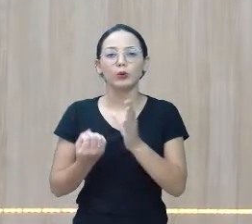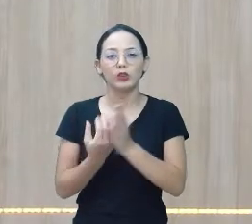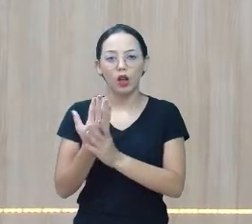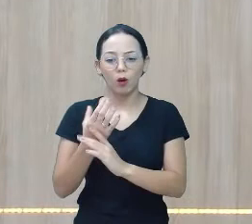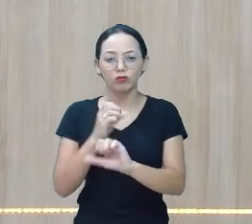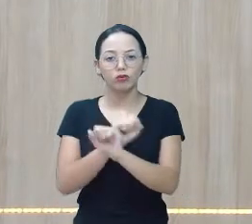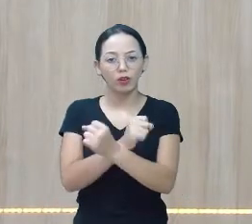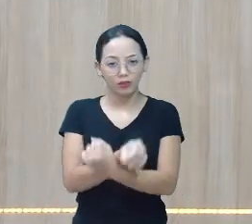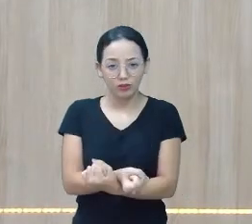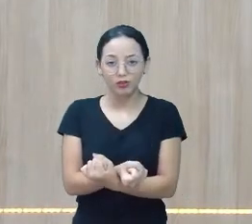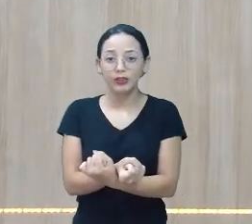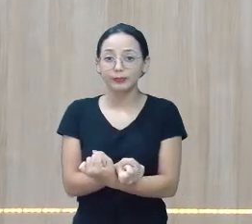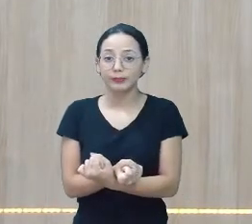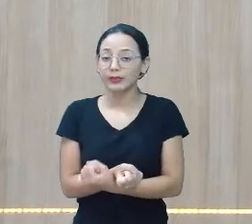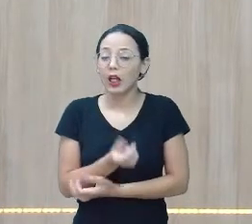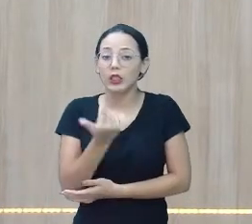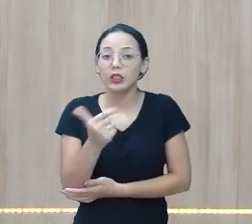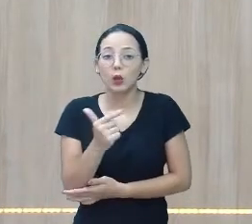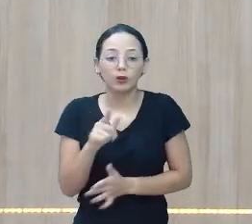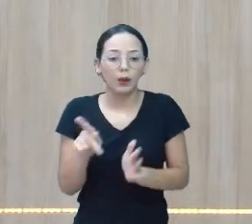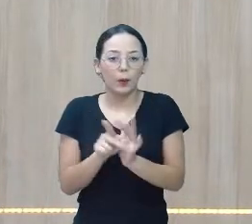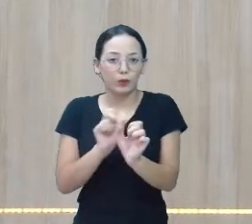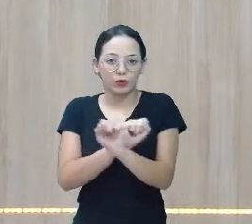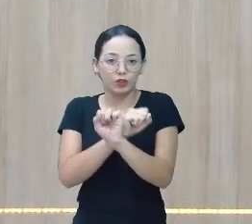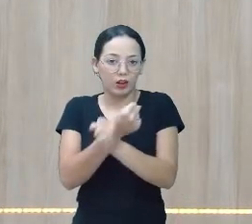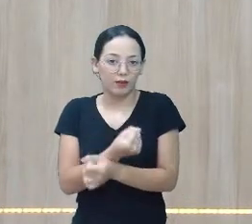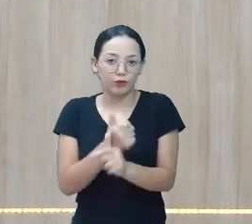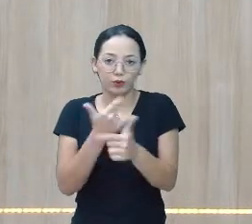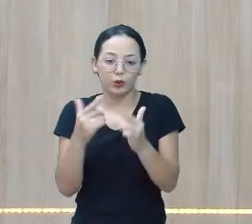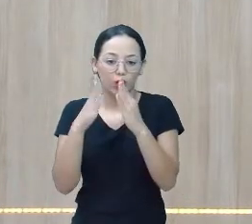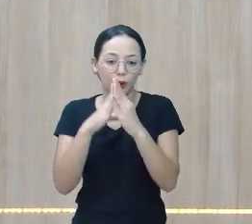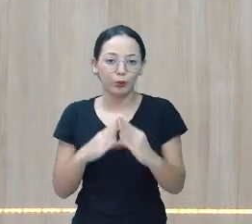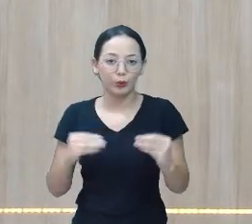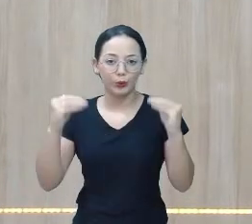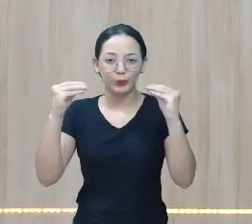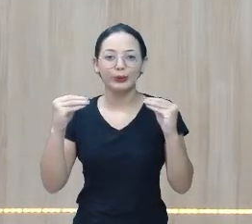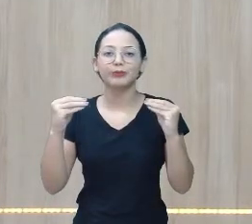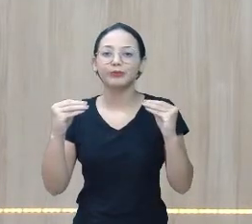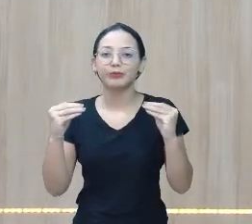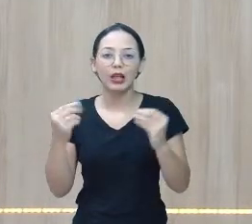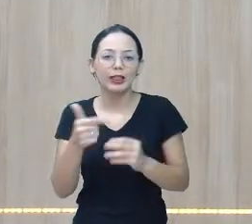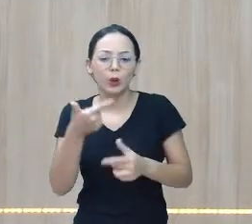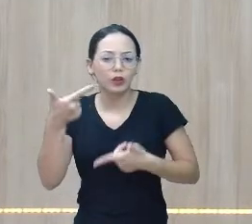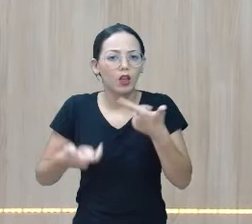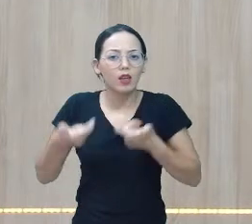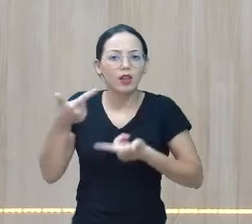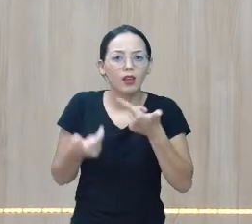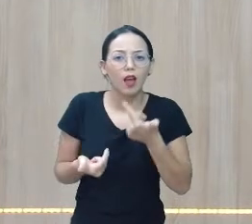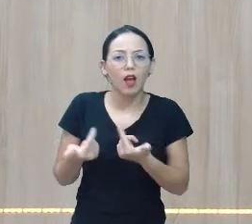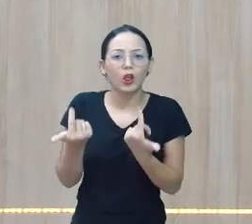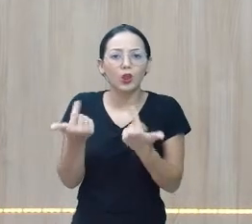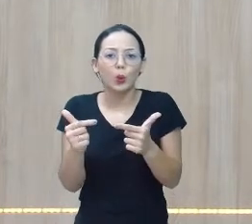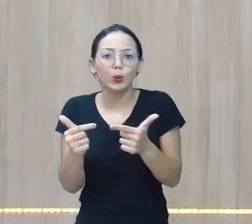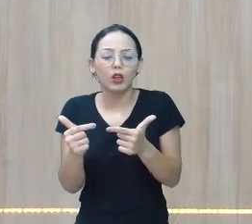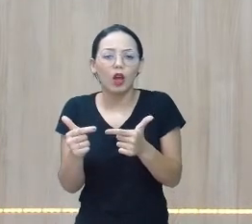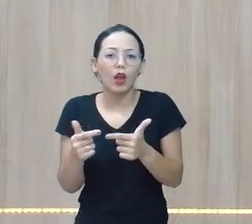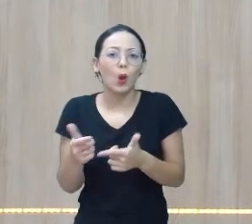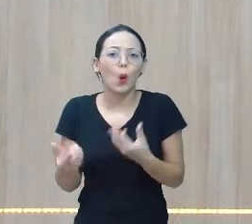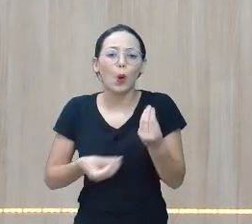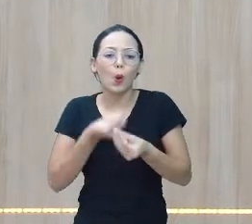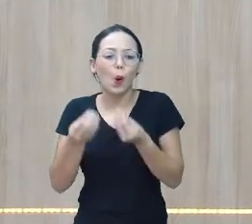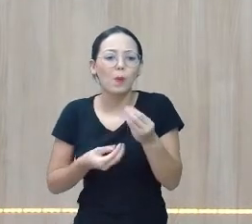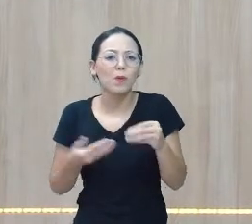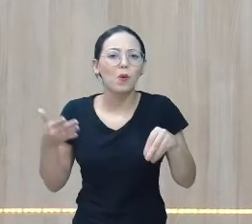escravista. Não tendo escravos, então, não tendo guerras, você não